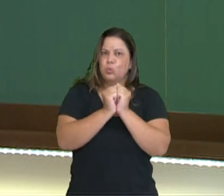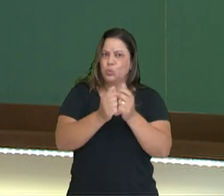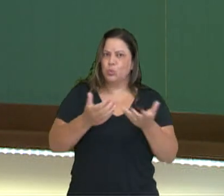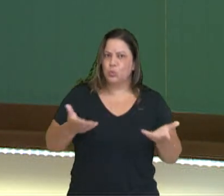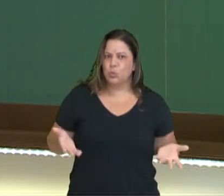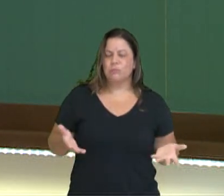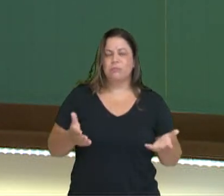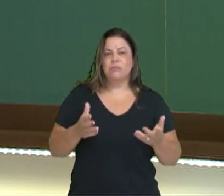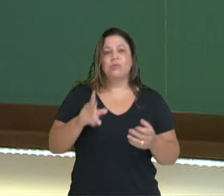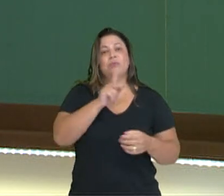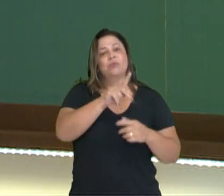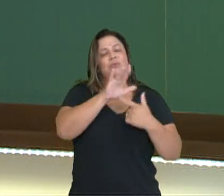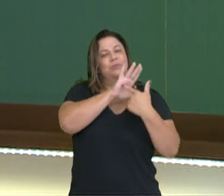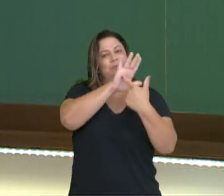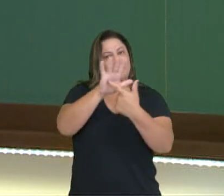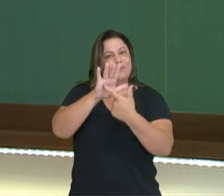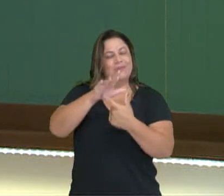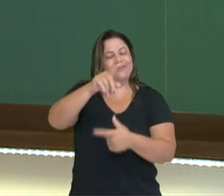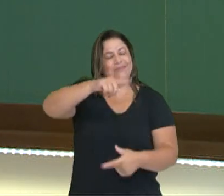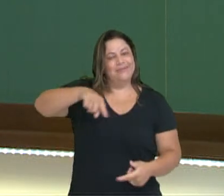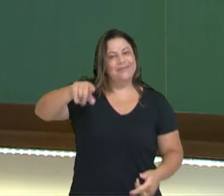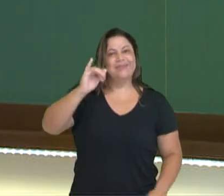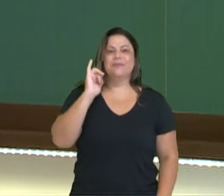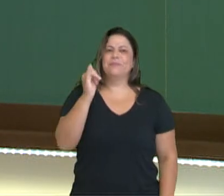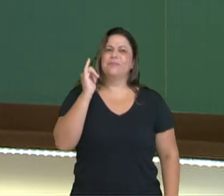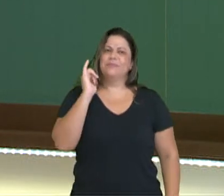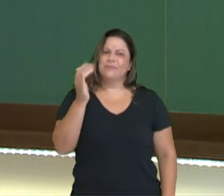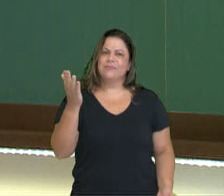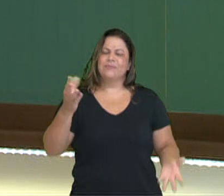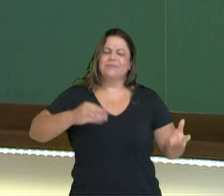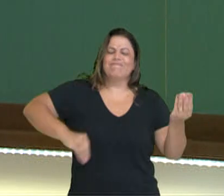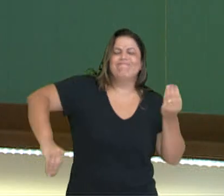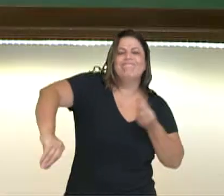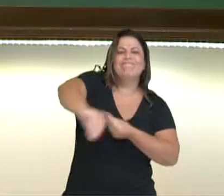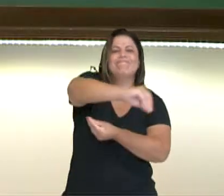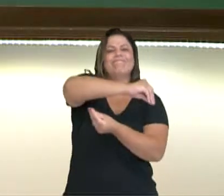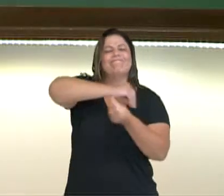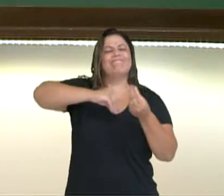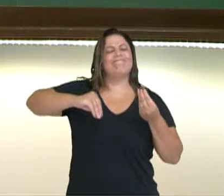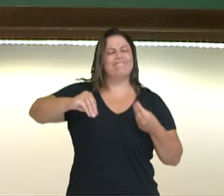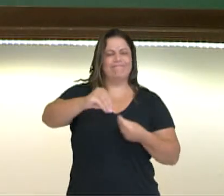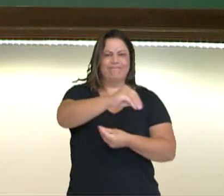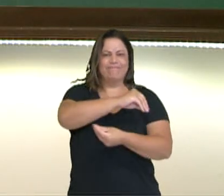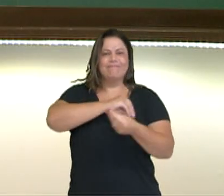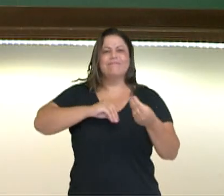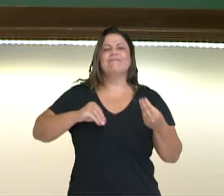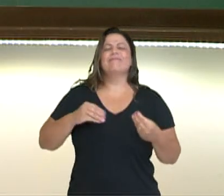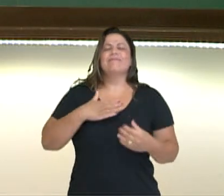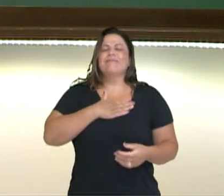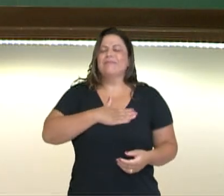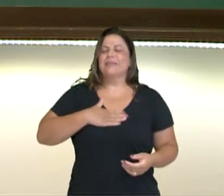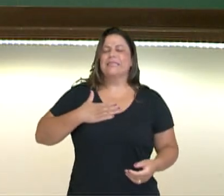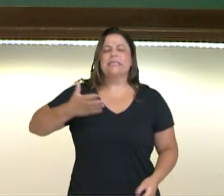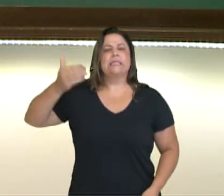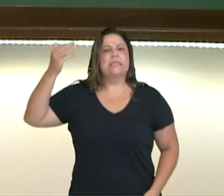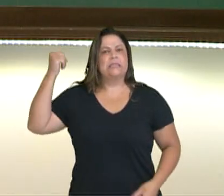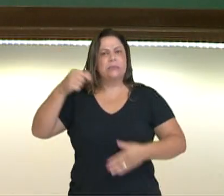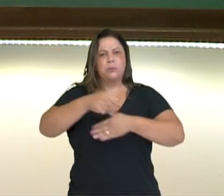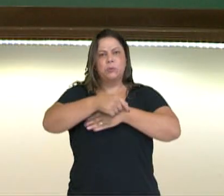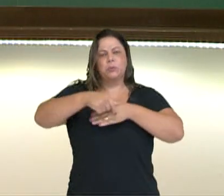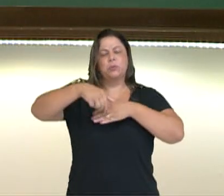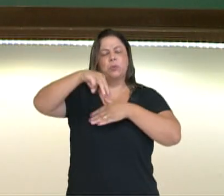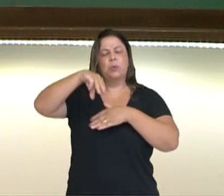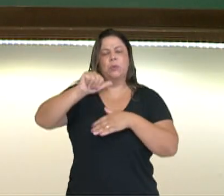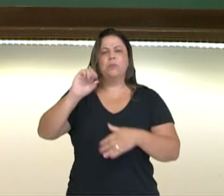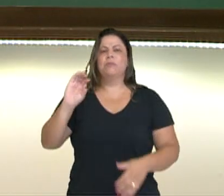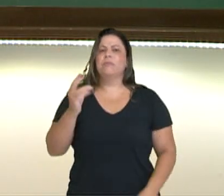vocês que o conto, ele é envolvente, né? Desde lá os tempos de Machado de Assis,